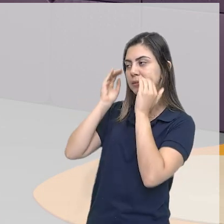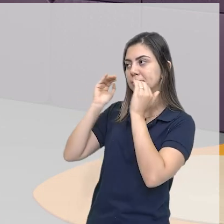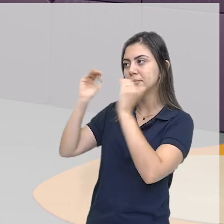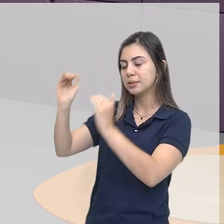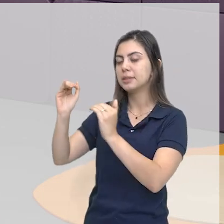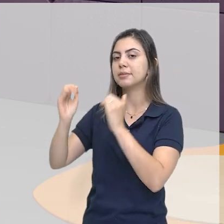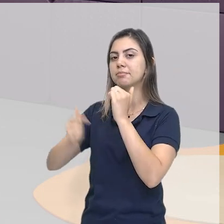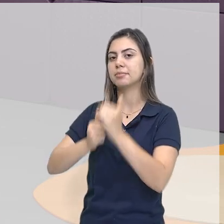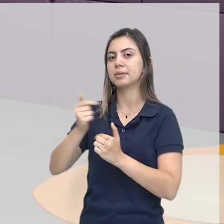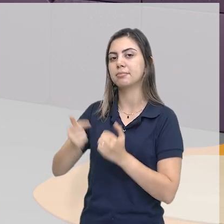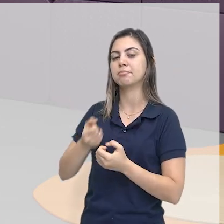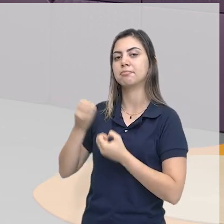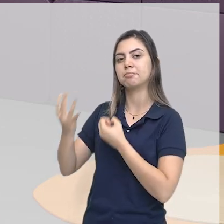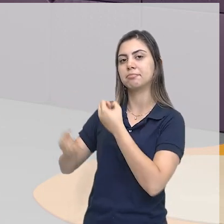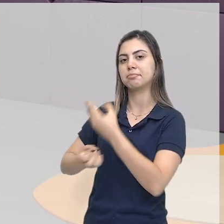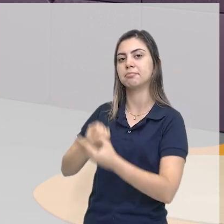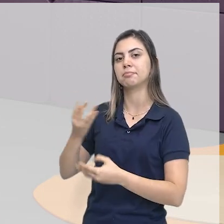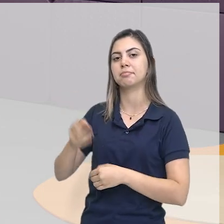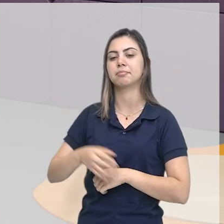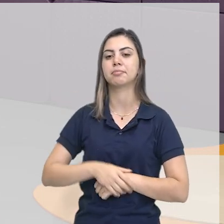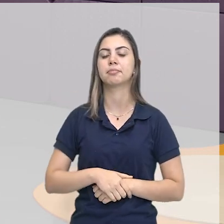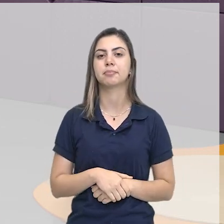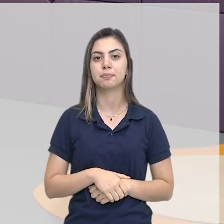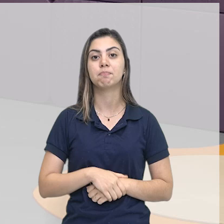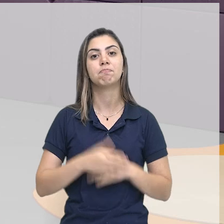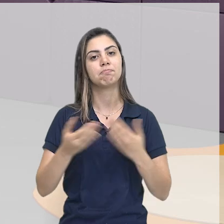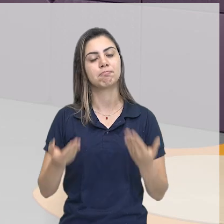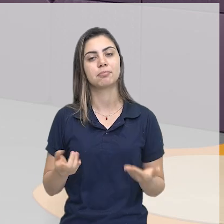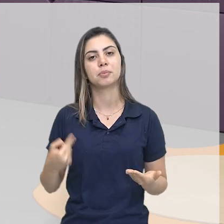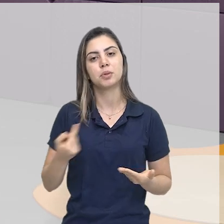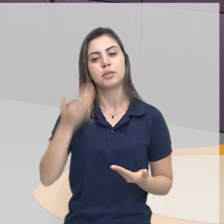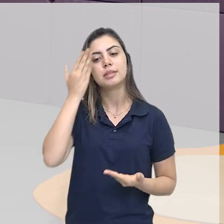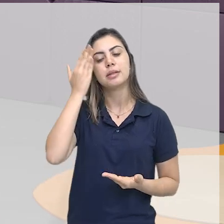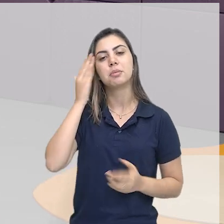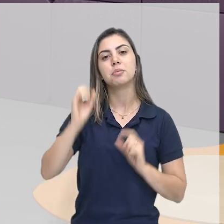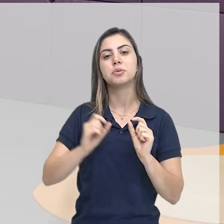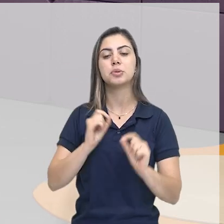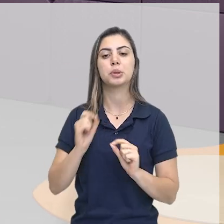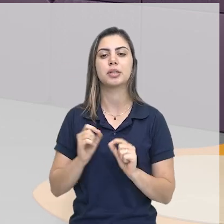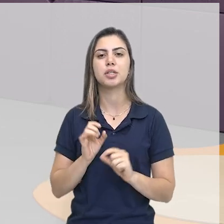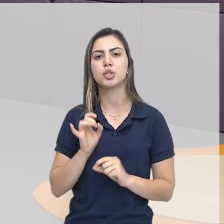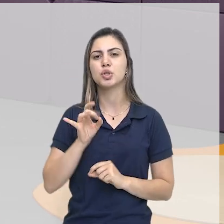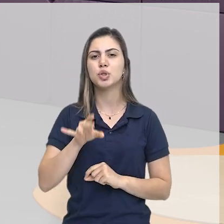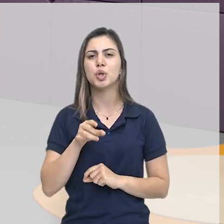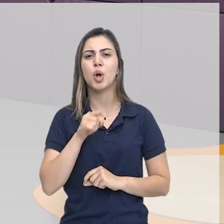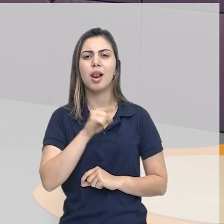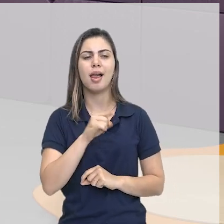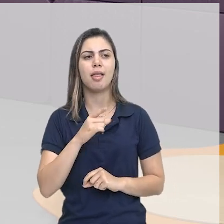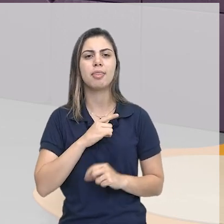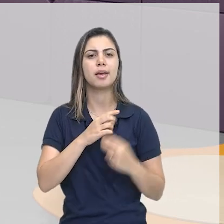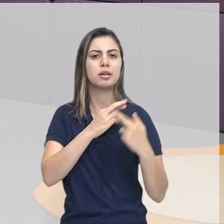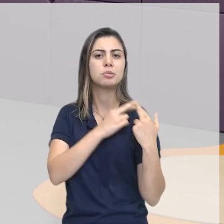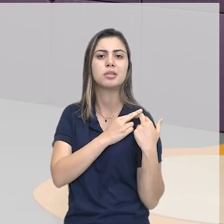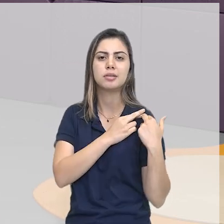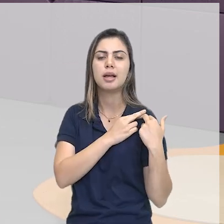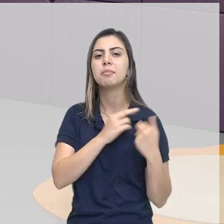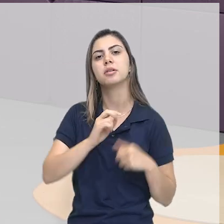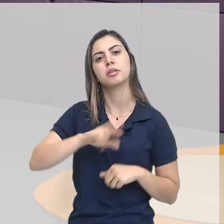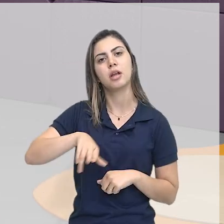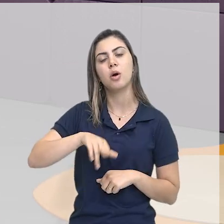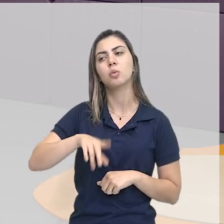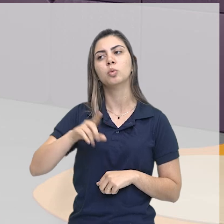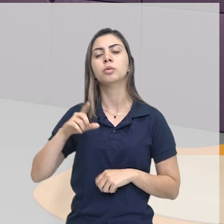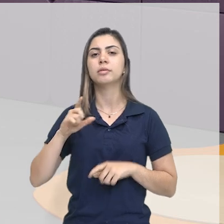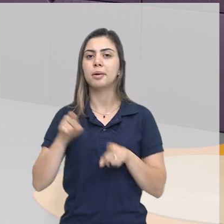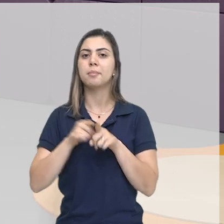para com o seu senhor. É claro, né, que não somente o vassalo tinha obrigações, o senhor também